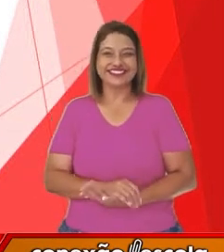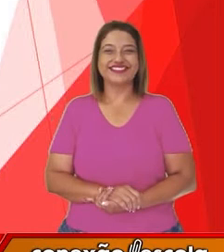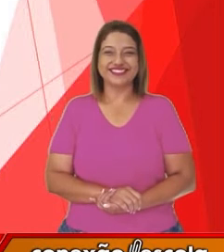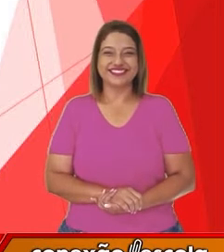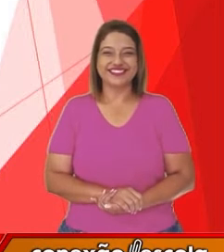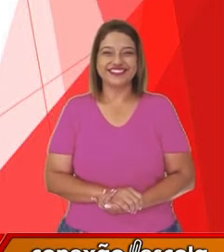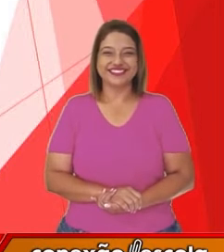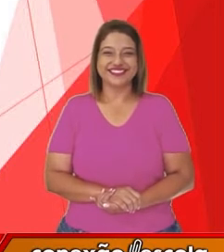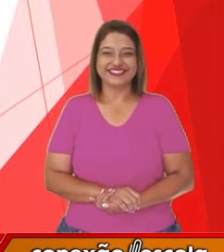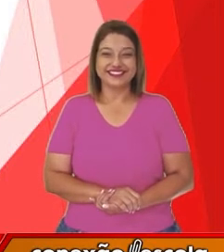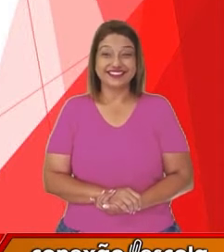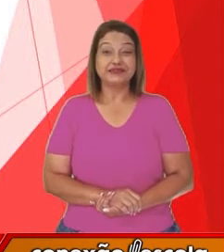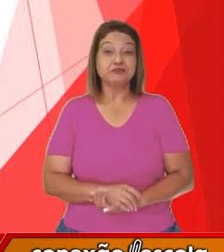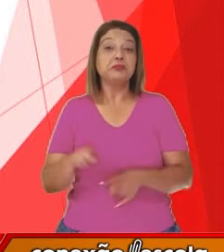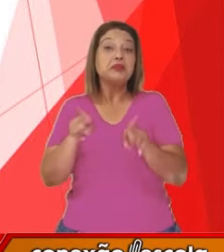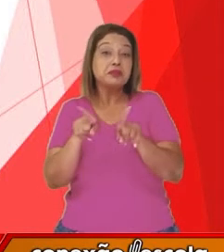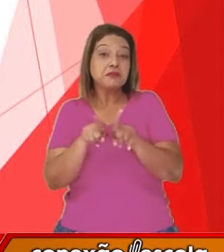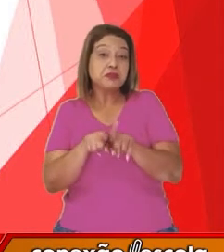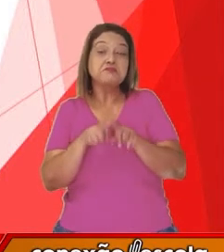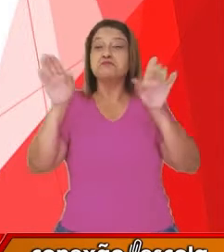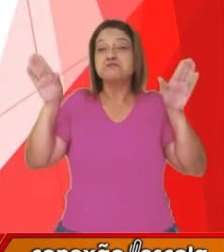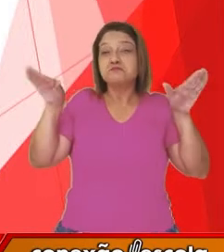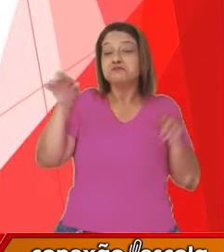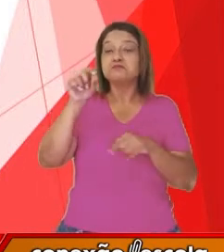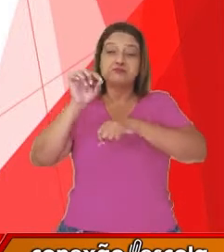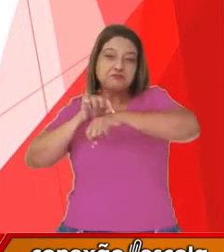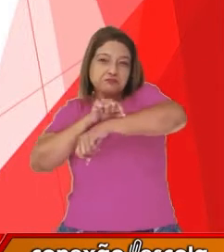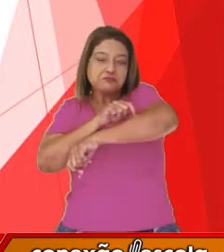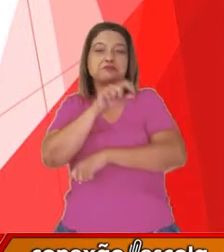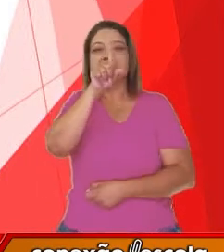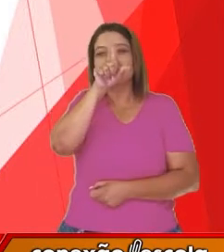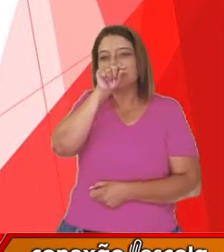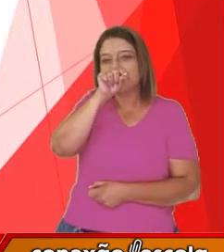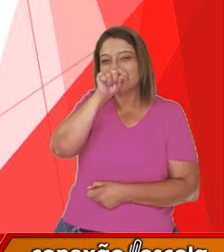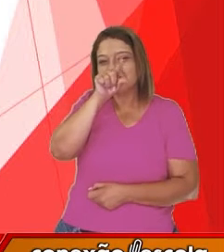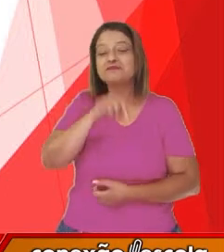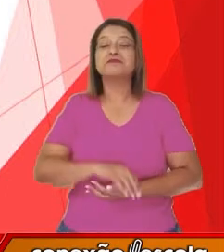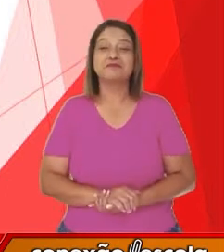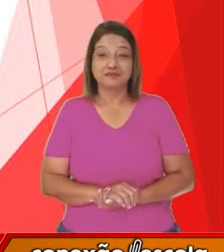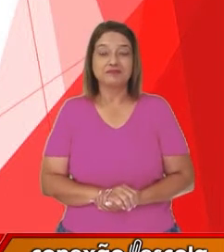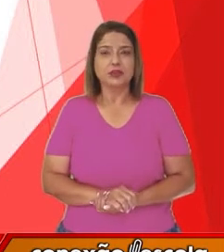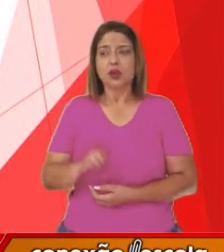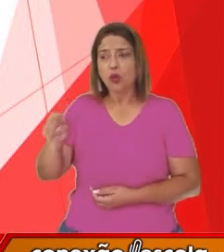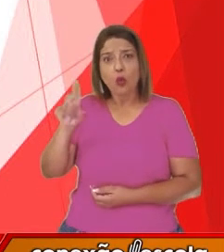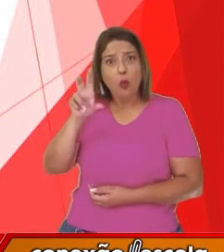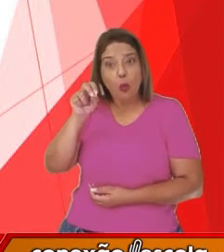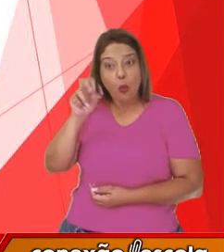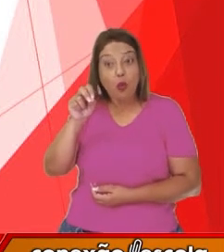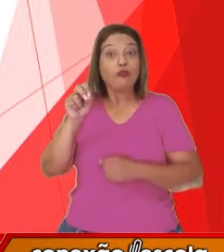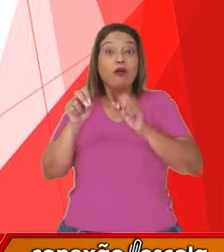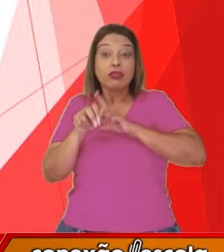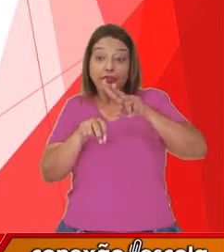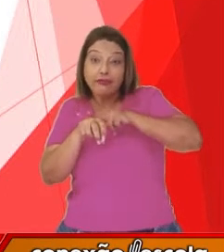lavadeiras e passarinhos, ovos verdes e azuis